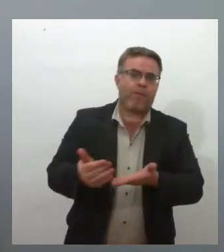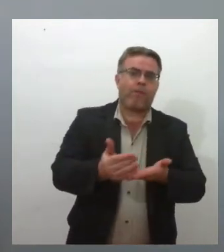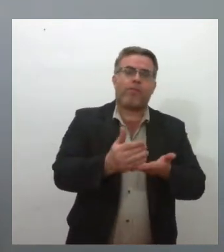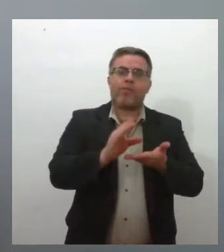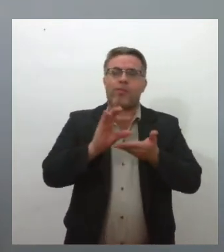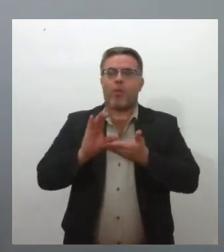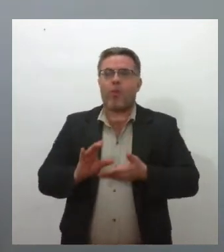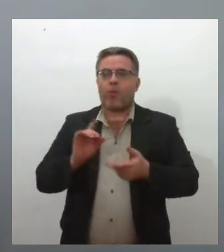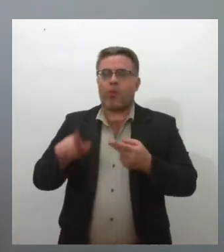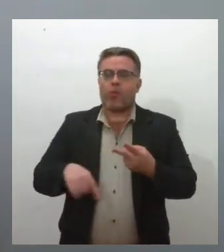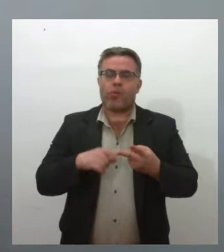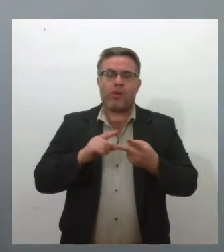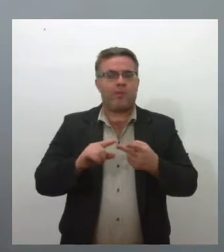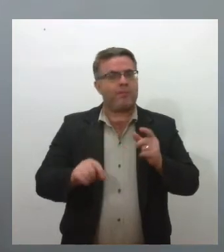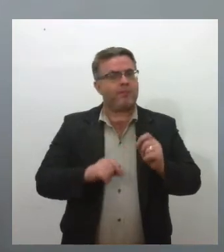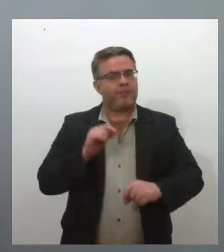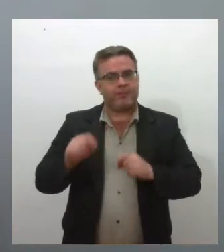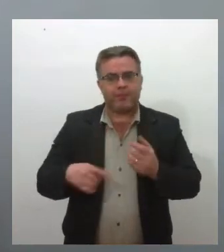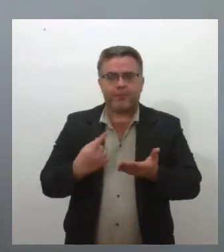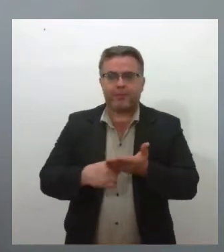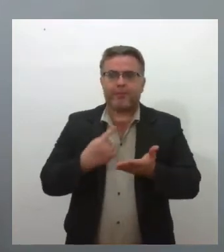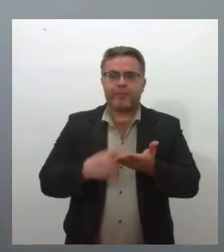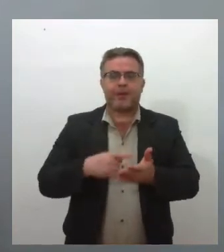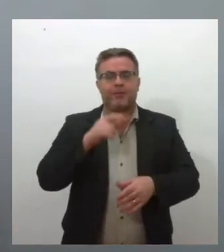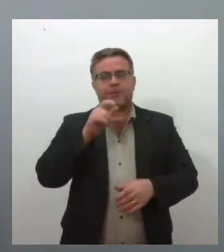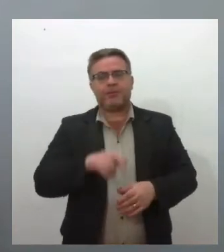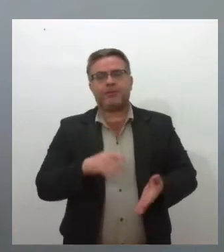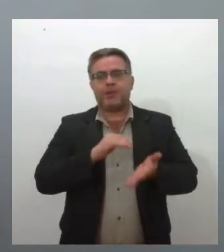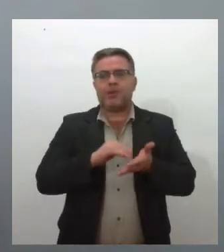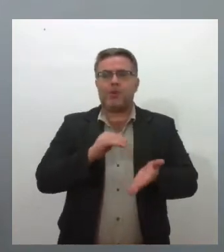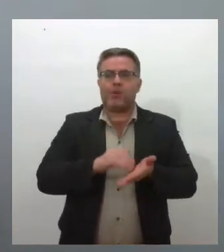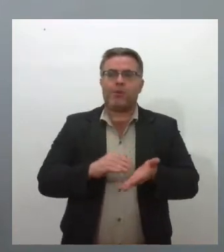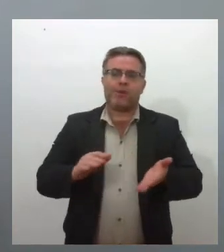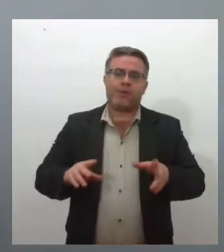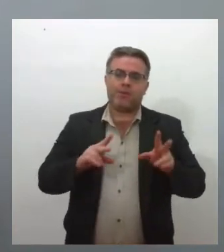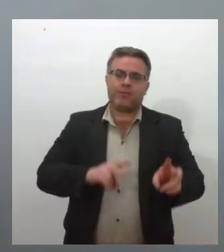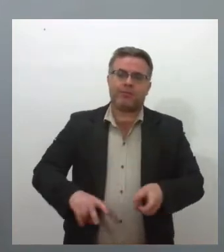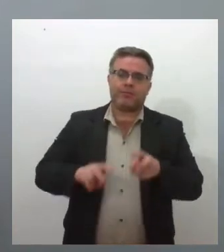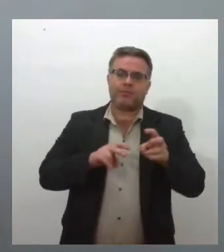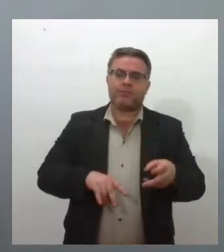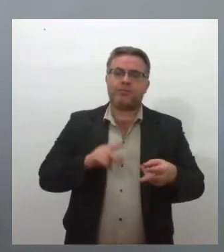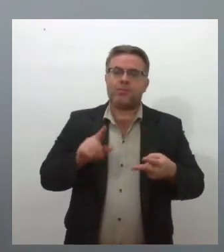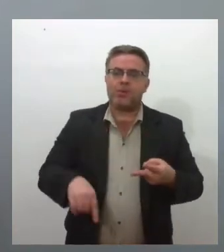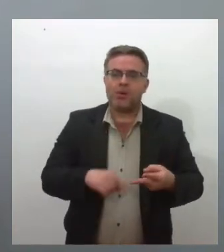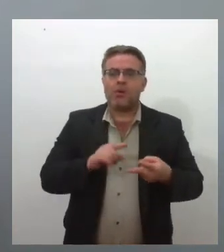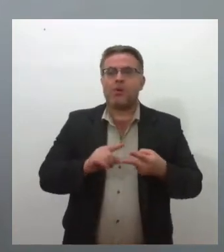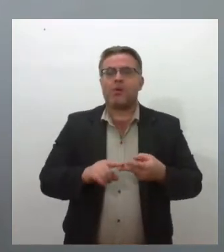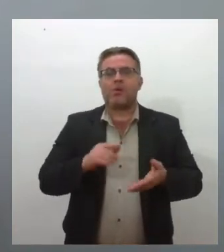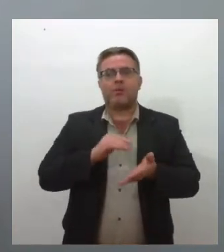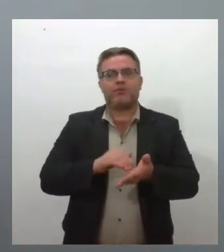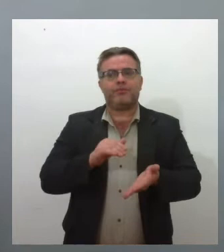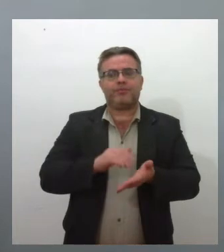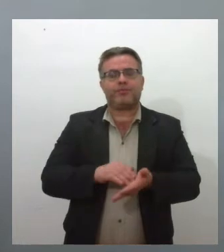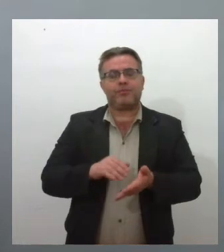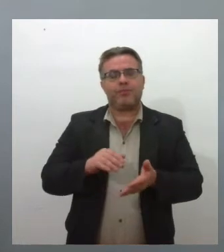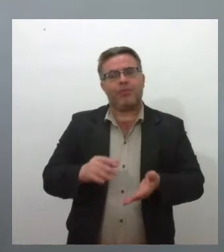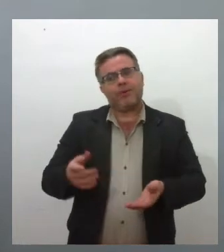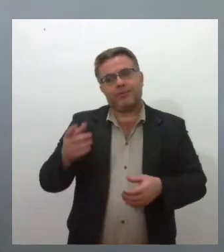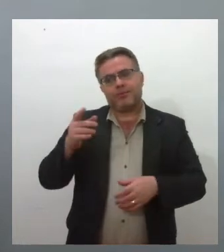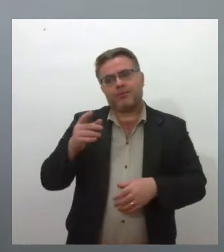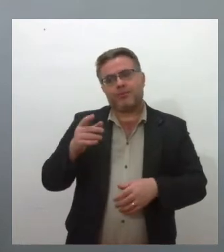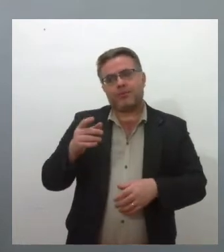Nós já temos parceria com a Secretaria de Fazenda do Estado, com a Secretaria da Fazenda do município de Aracaju,